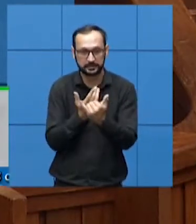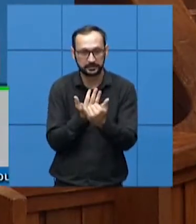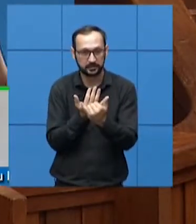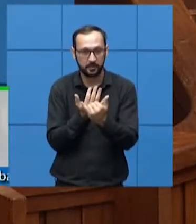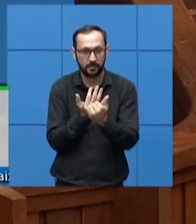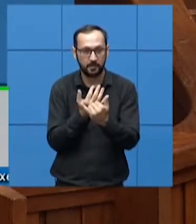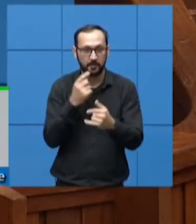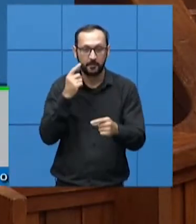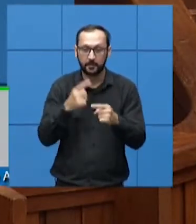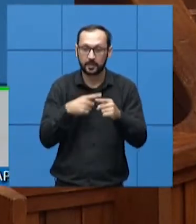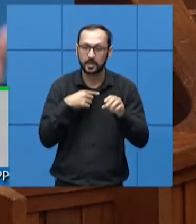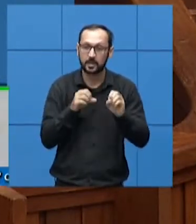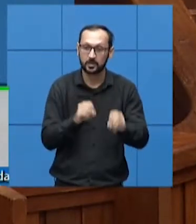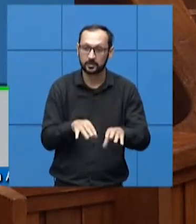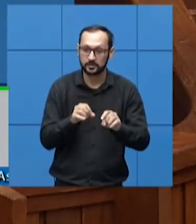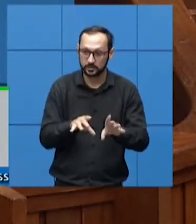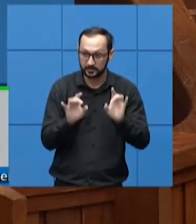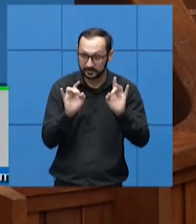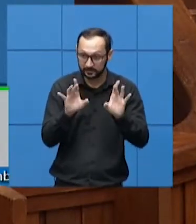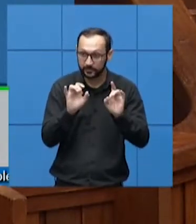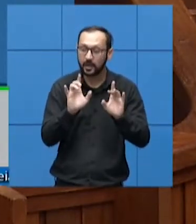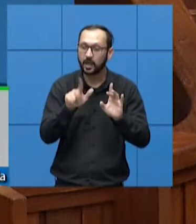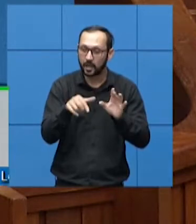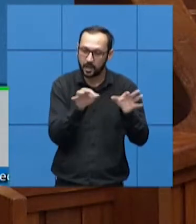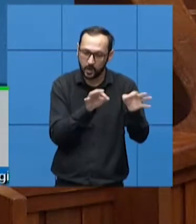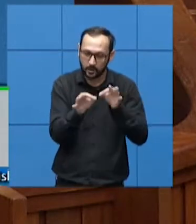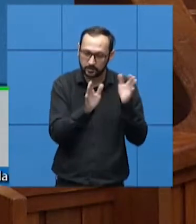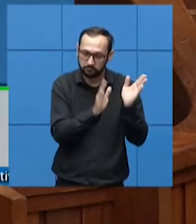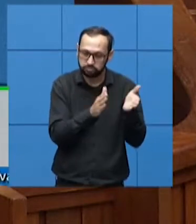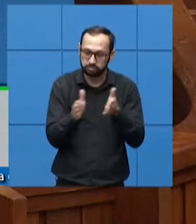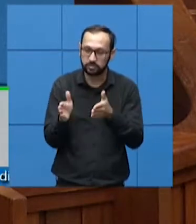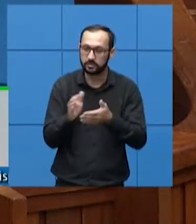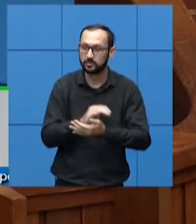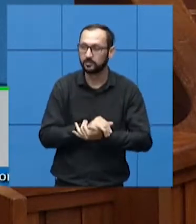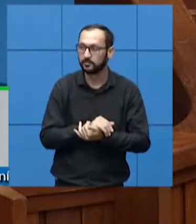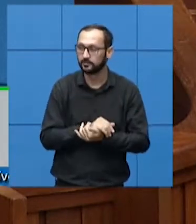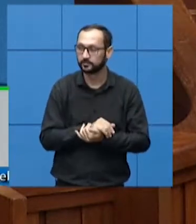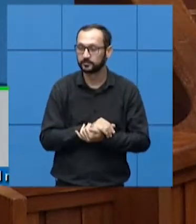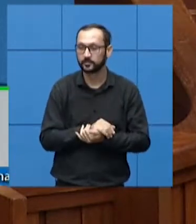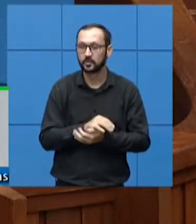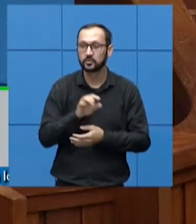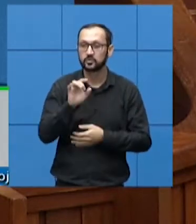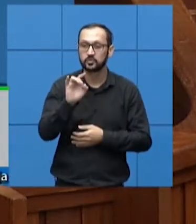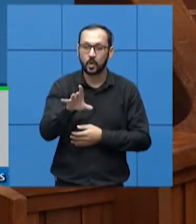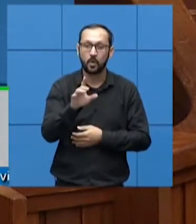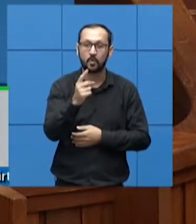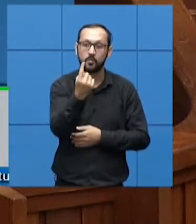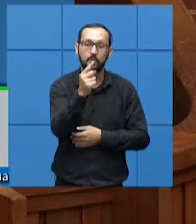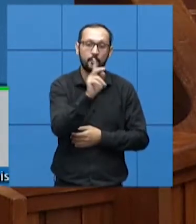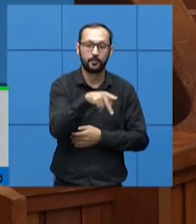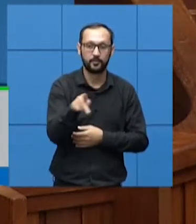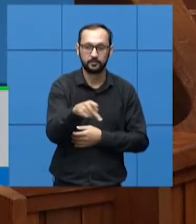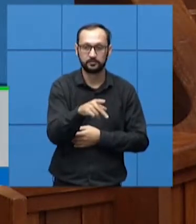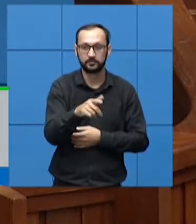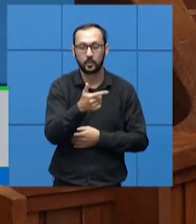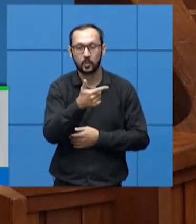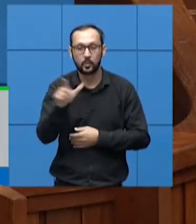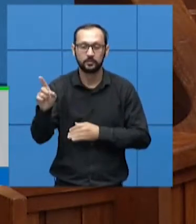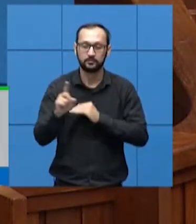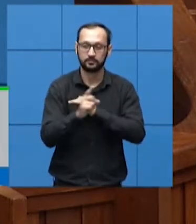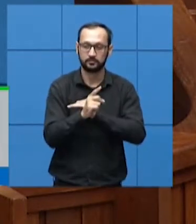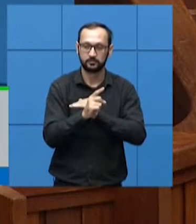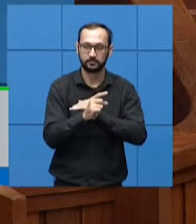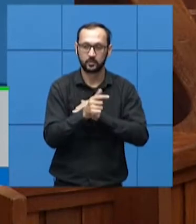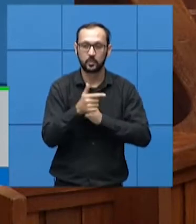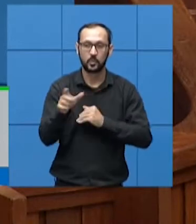porque a educação especial ela é organizada assim, né? Não é só com o professor, e da mesma forma das